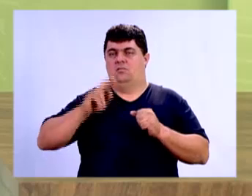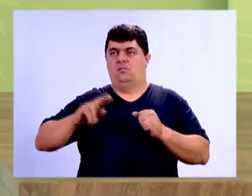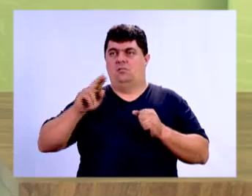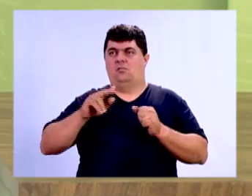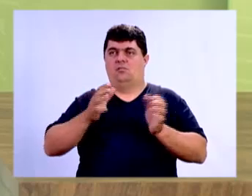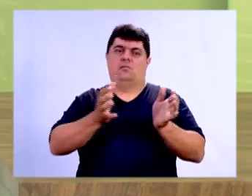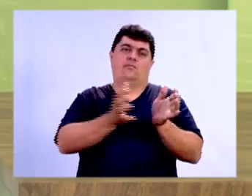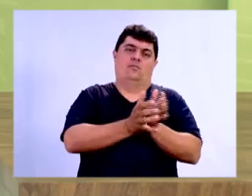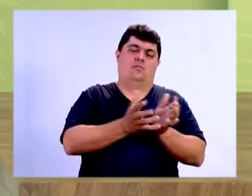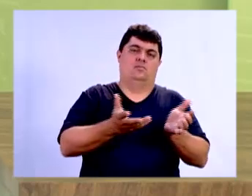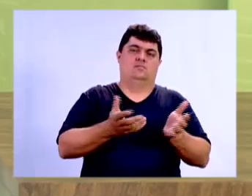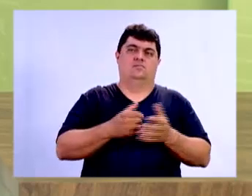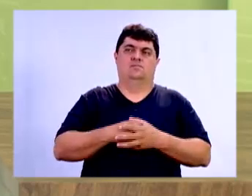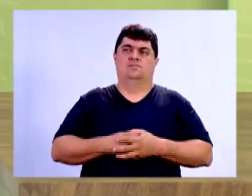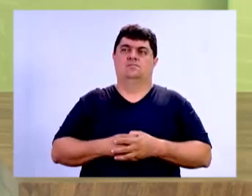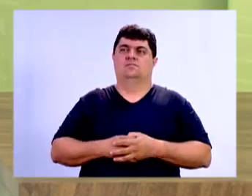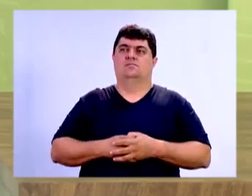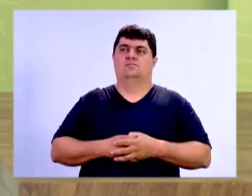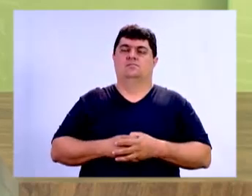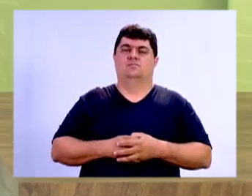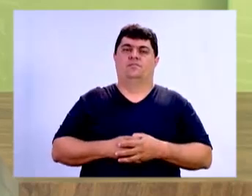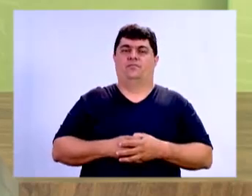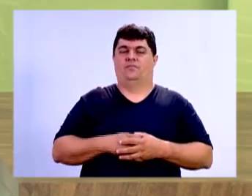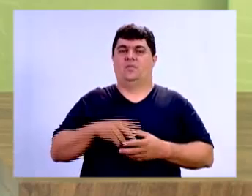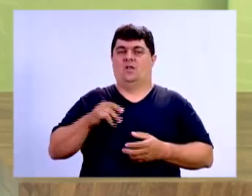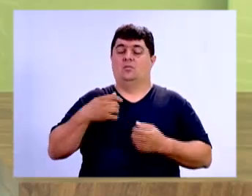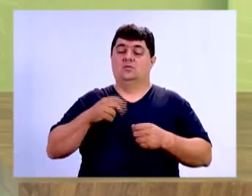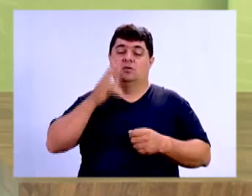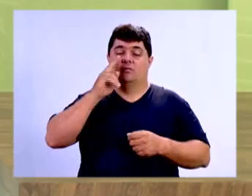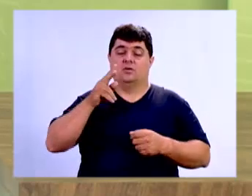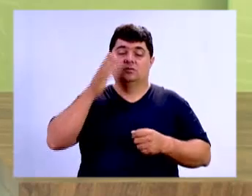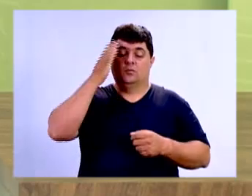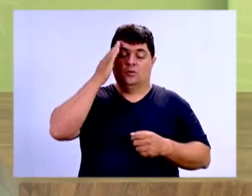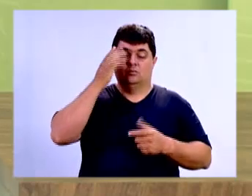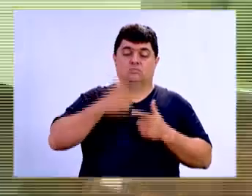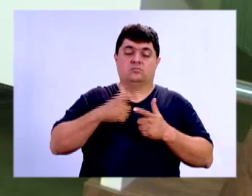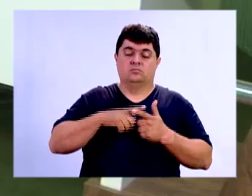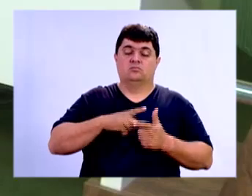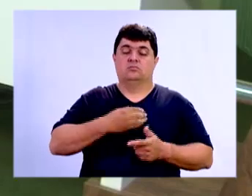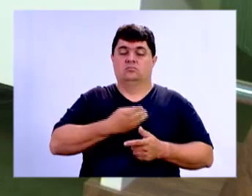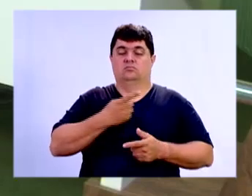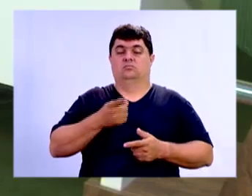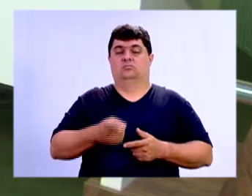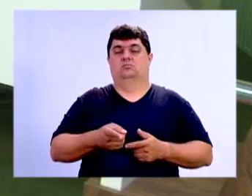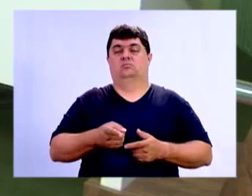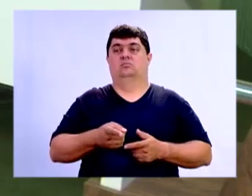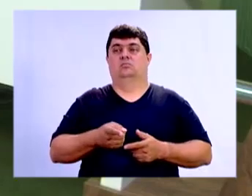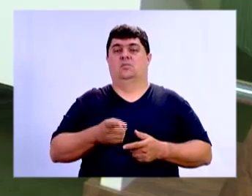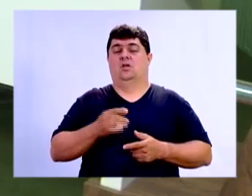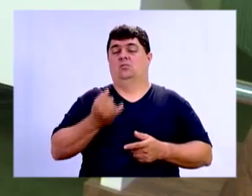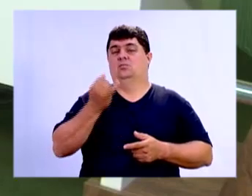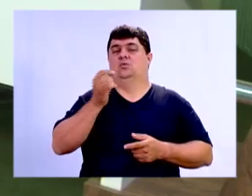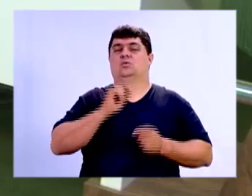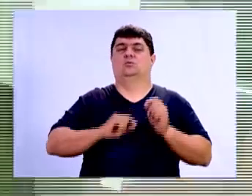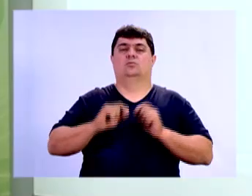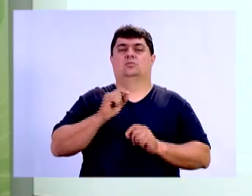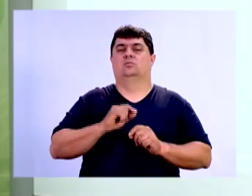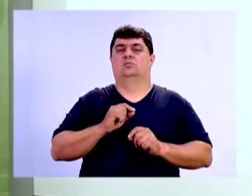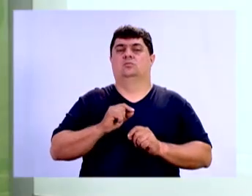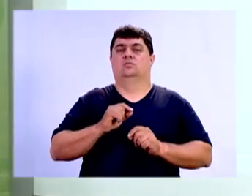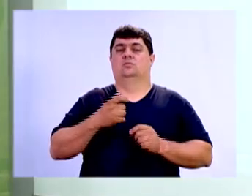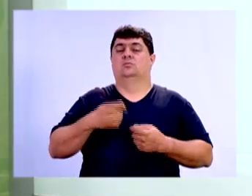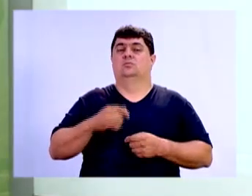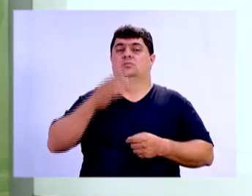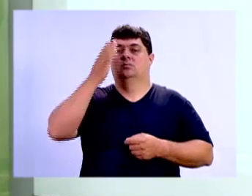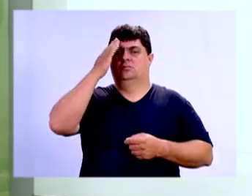problema, às vezes, com um vetor mais simples. Então vai depender do problema que você quer resolver. Né? E pessoal, uma coisa é importantíssimo. Eu